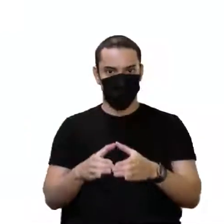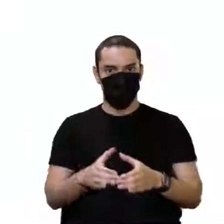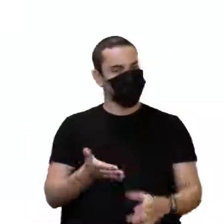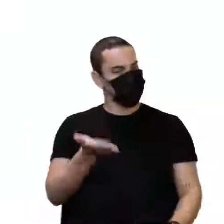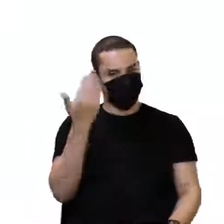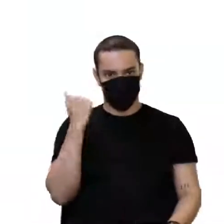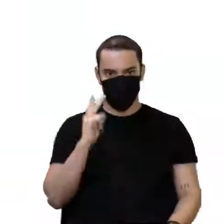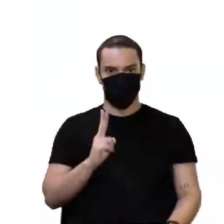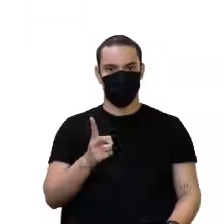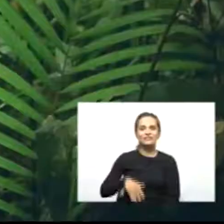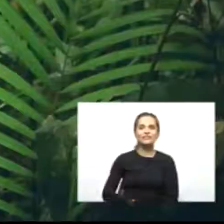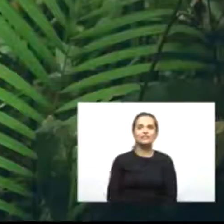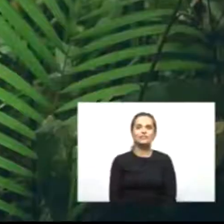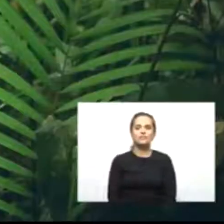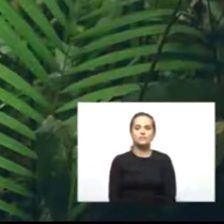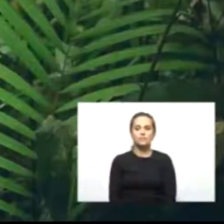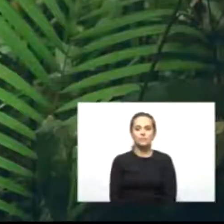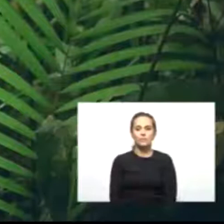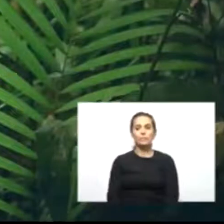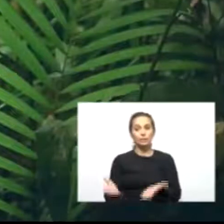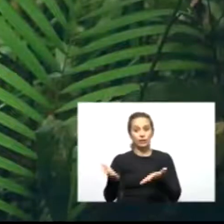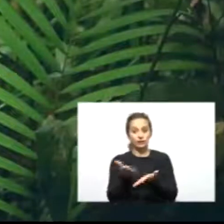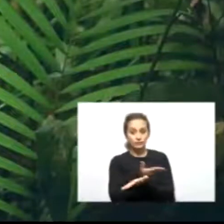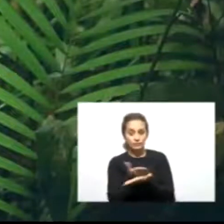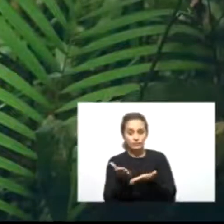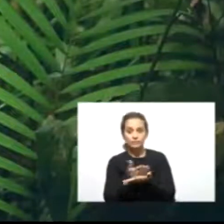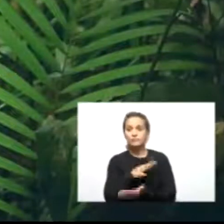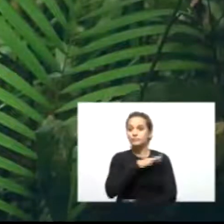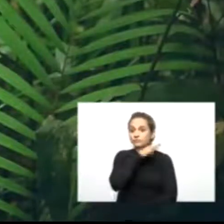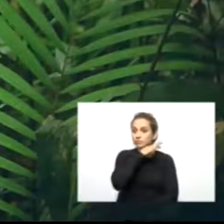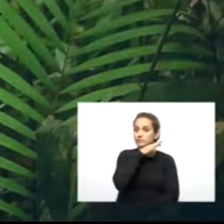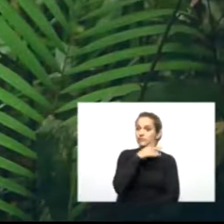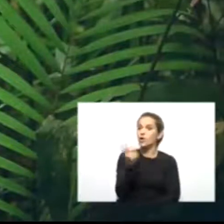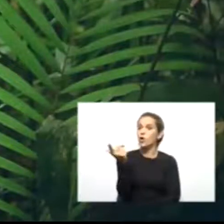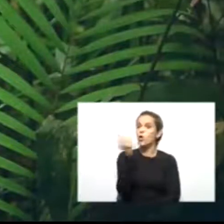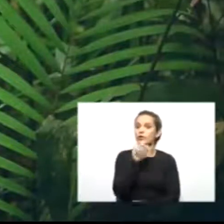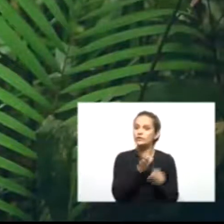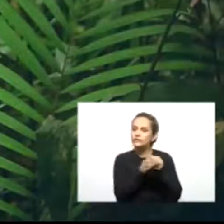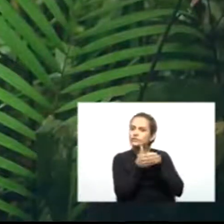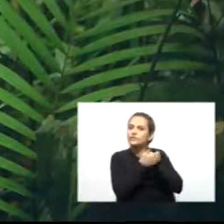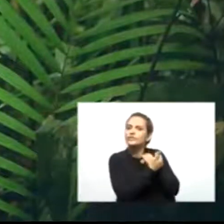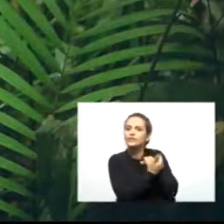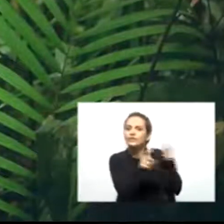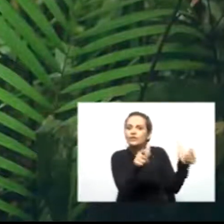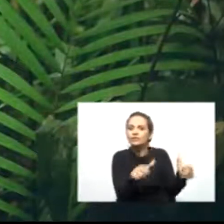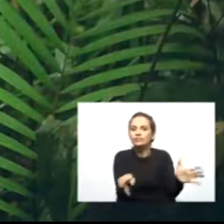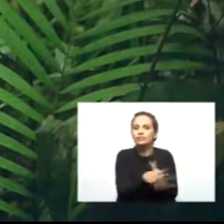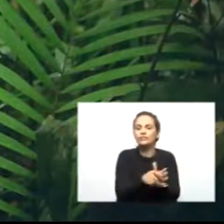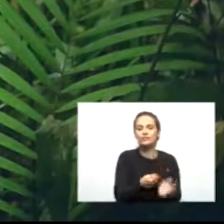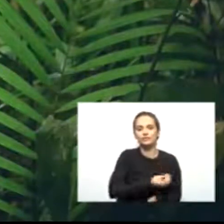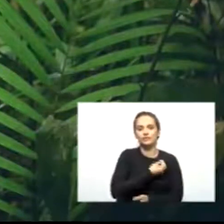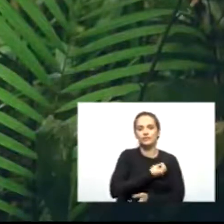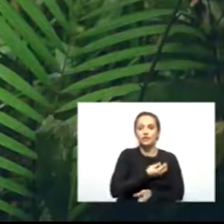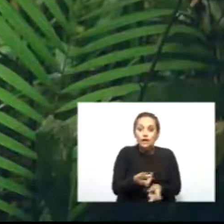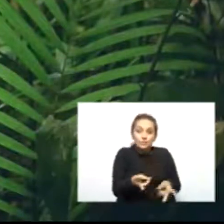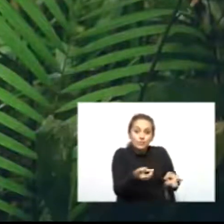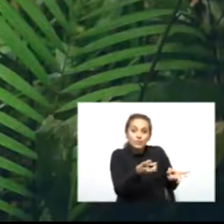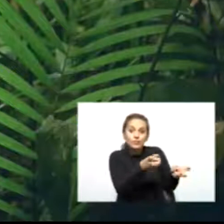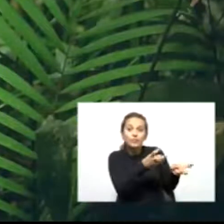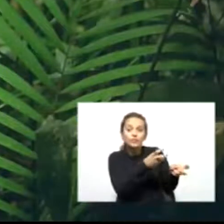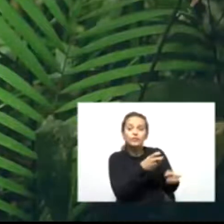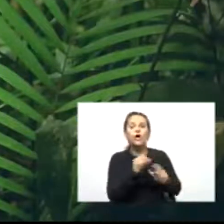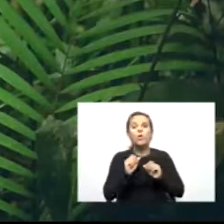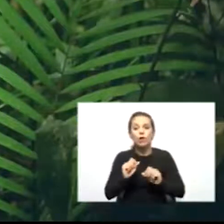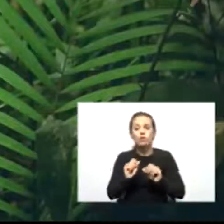Vamos seguindo? Olha lá. Alguns animais são capazes de se camuflar no meio em que vivem para tirar alguma vantagem.